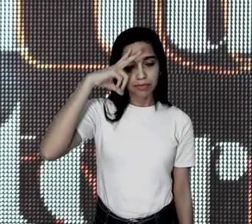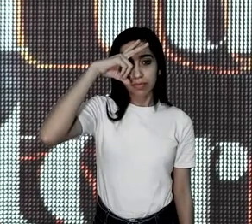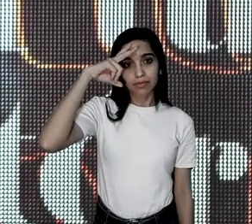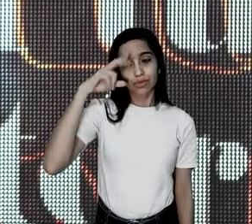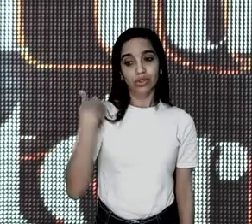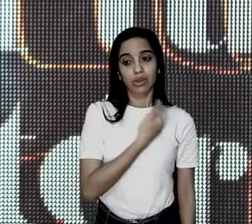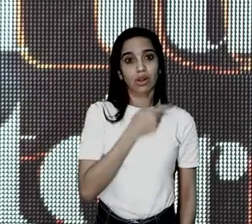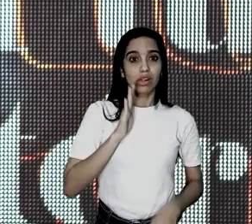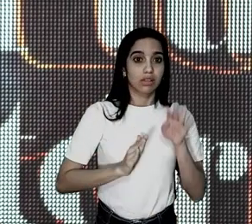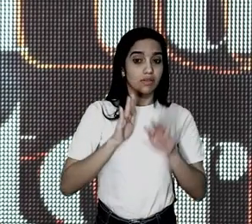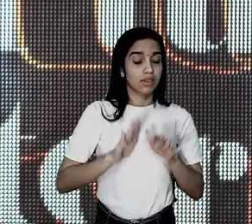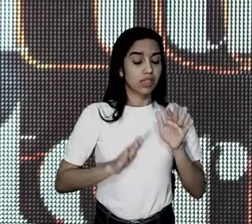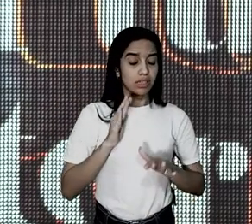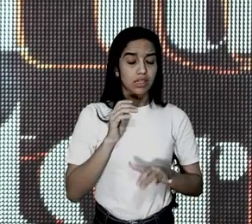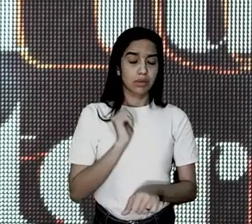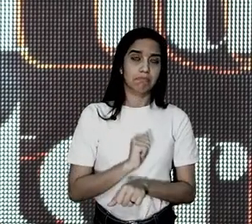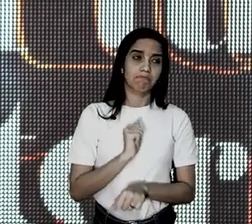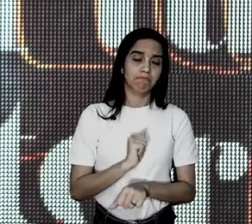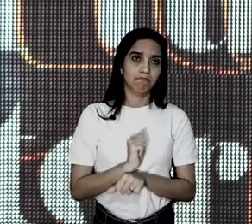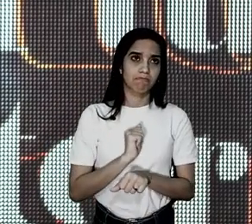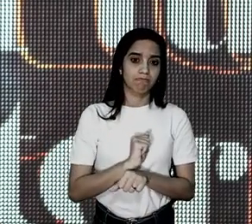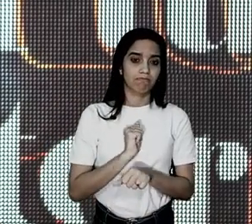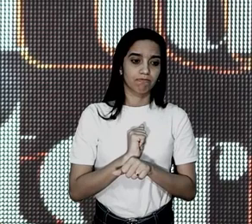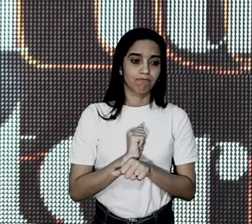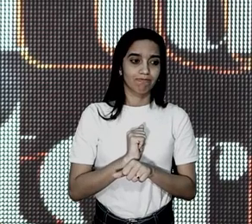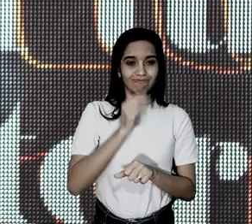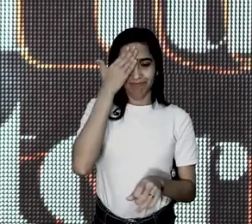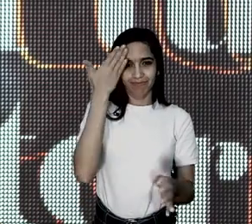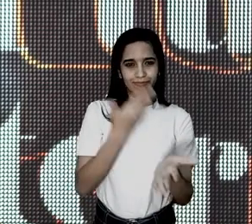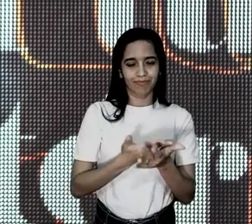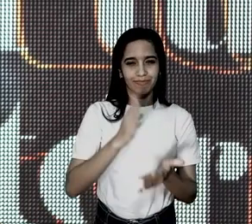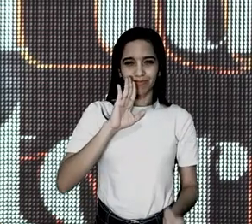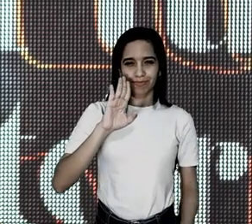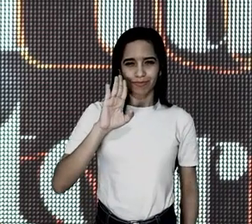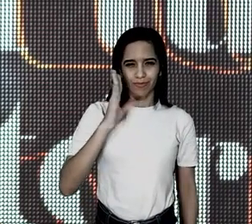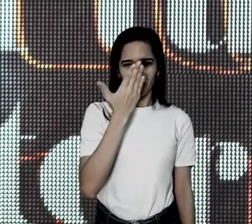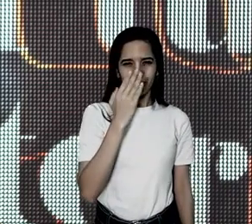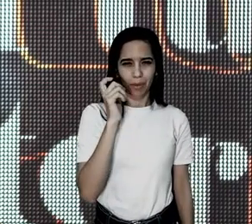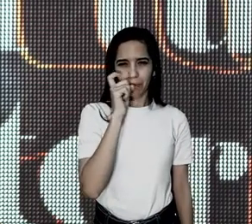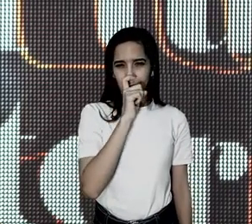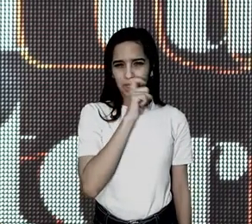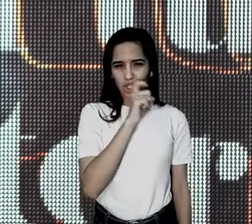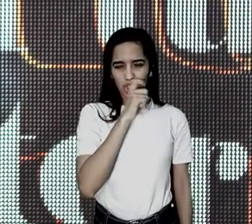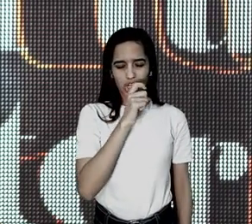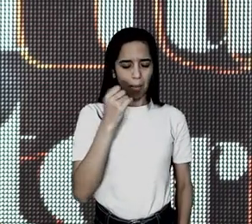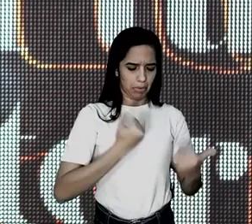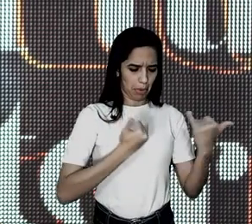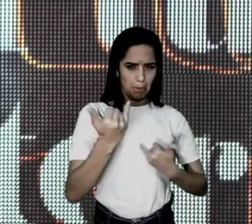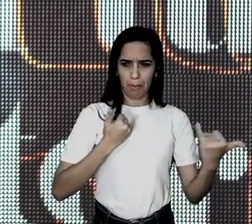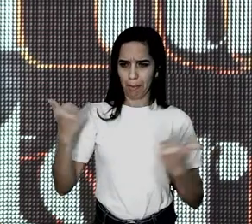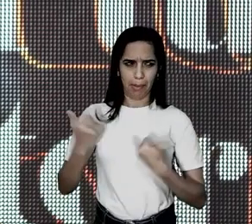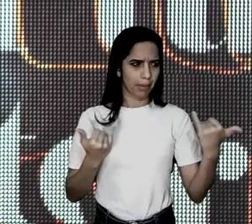o risco, enquanto esperamos, de nos agarrarmos a falsas promessas, a falsas palavras. E eu